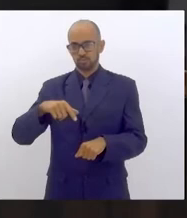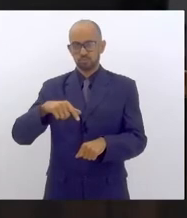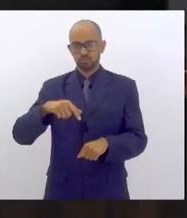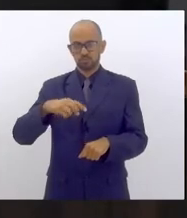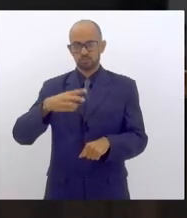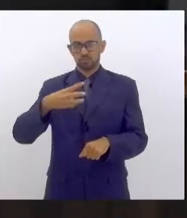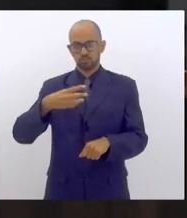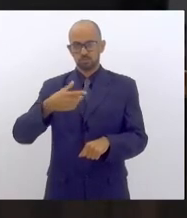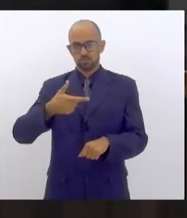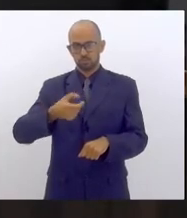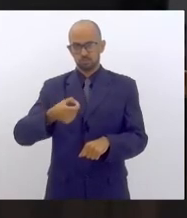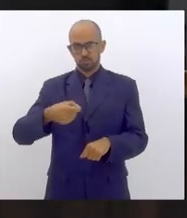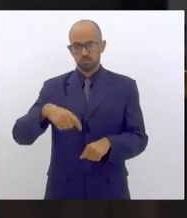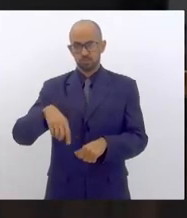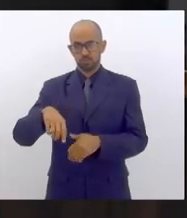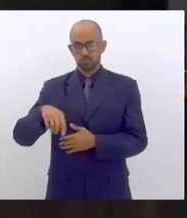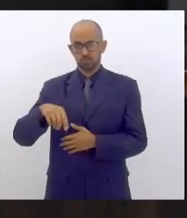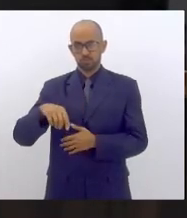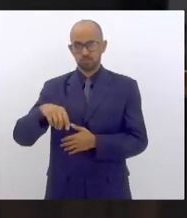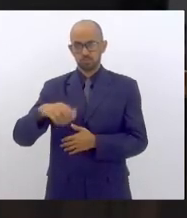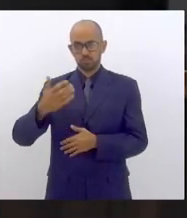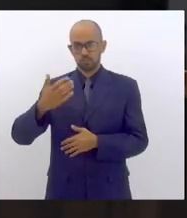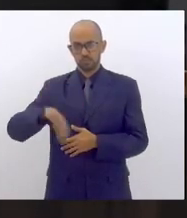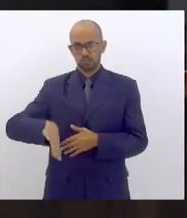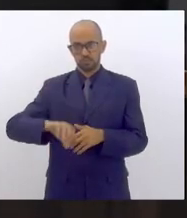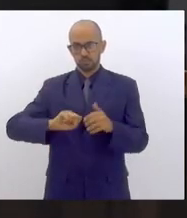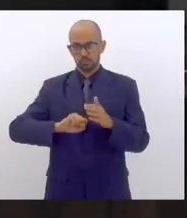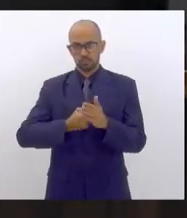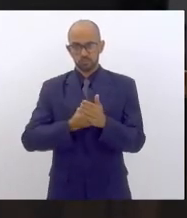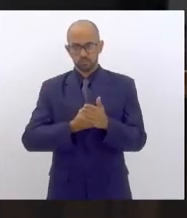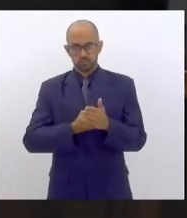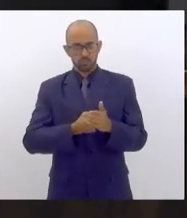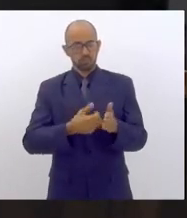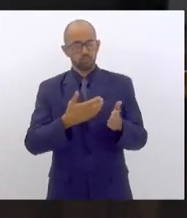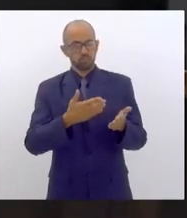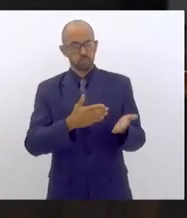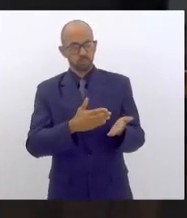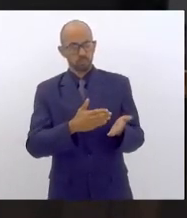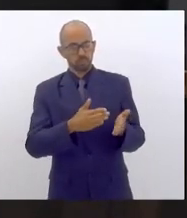30º, 31º, pela rejeição dos vetos. Senhores que aprovam, permaneçam como estão.